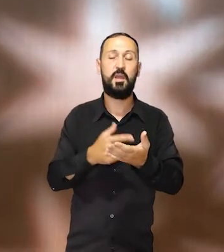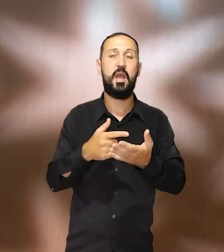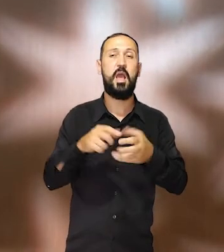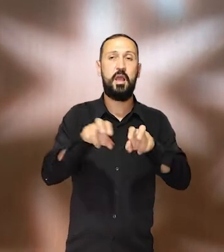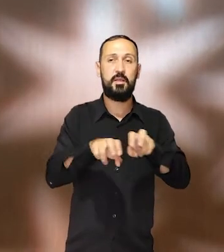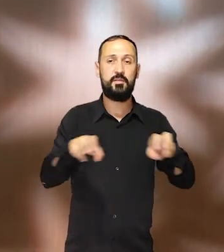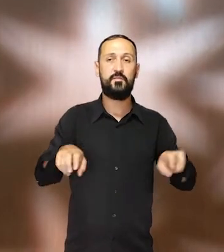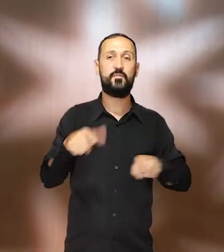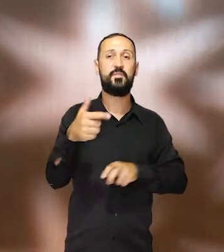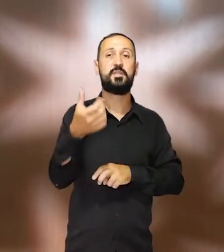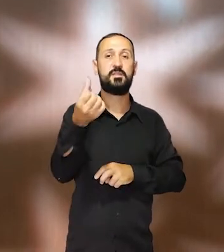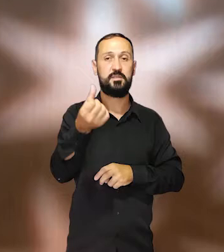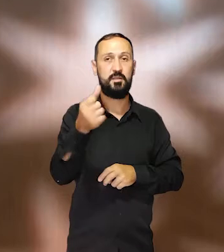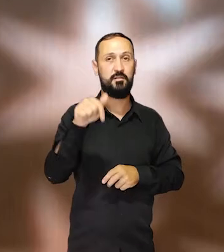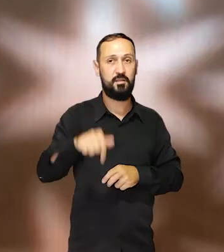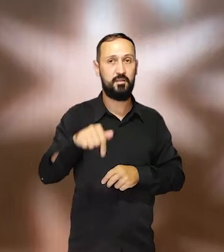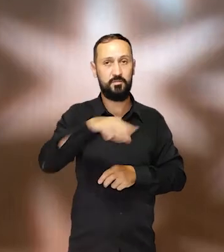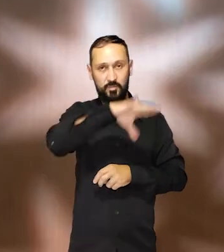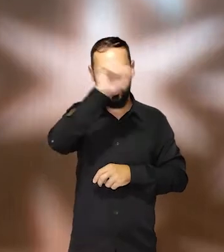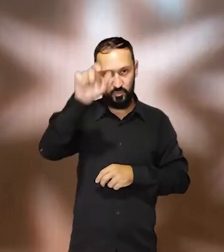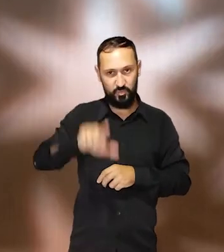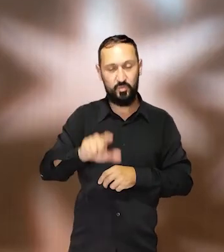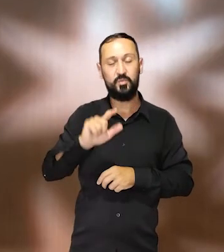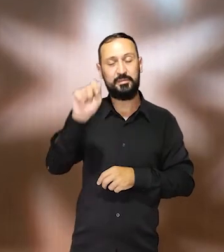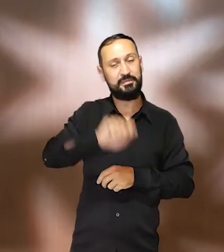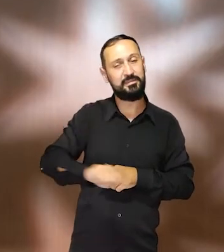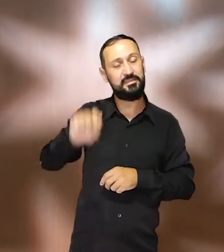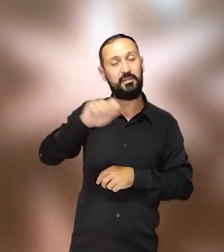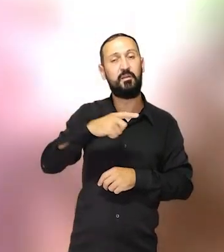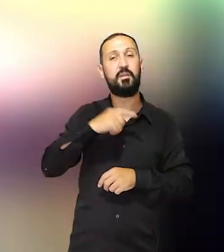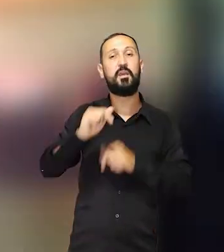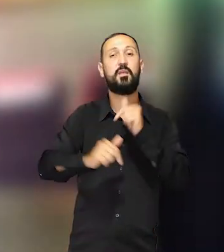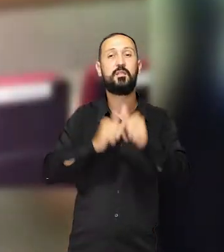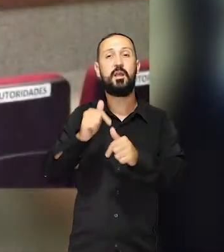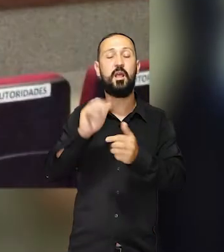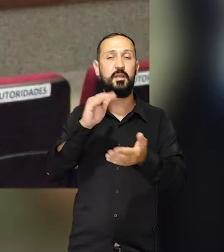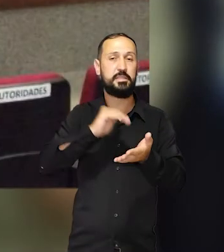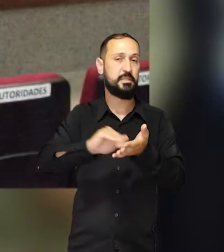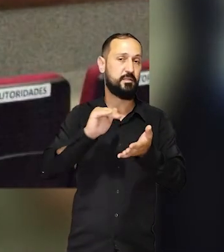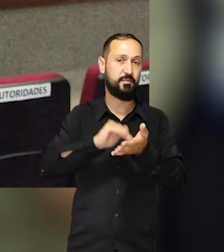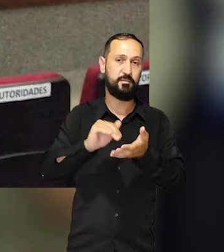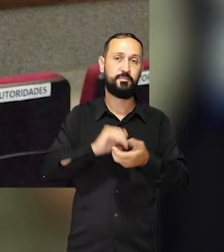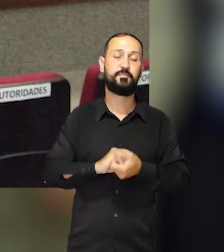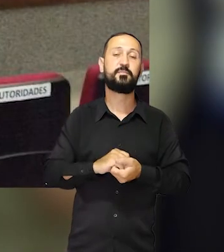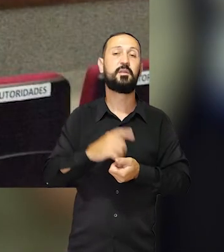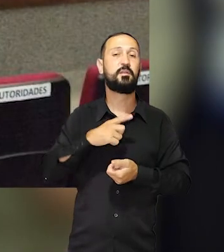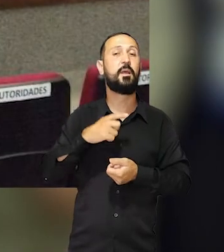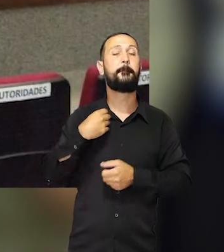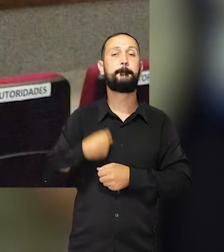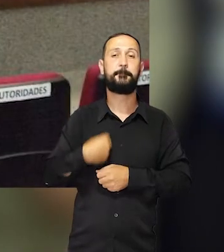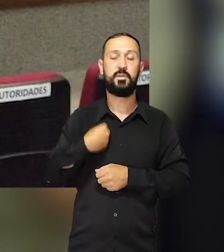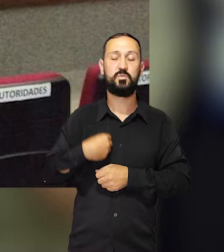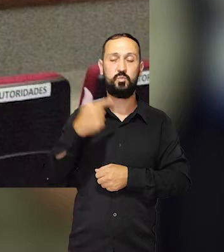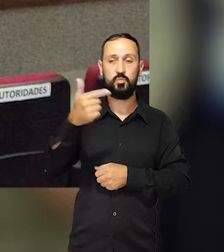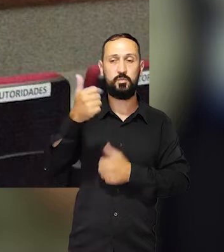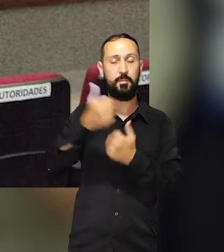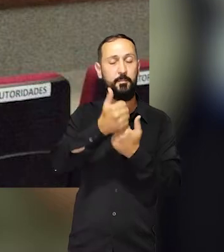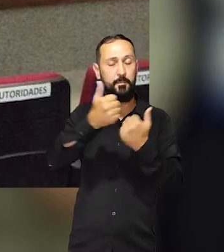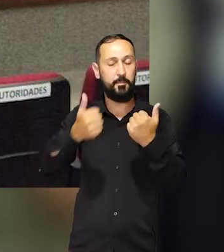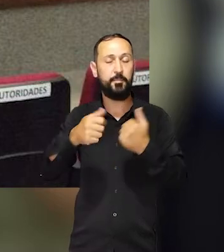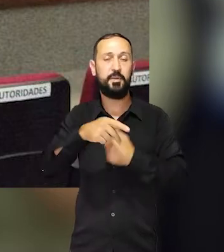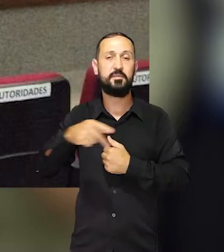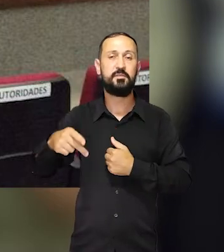livros, ele ocupa a cadeira 26 da Academia Sul-Mato-Grossense de Letras, onde exerce a função de secretário, além de também ser